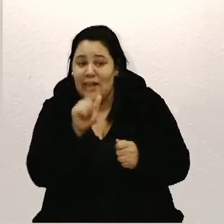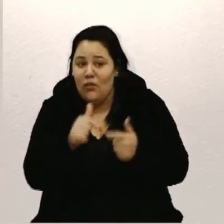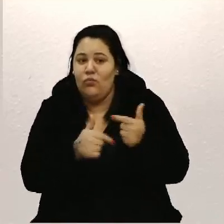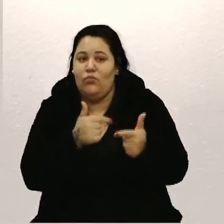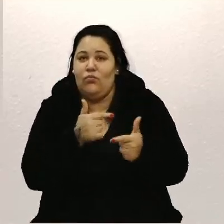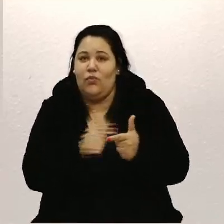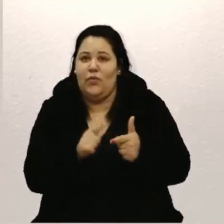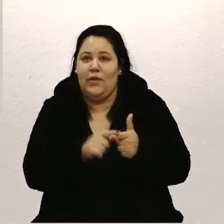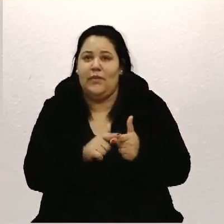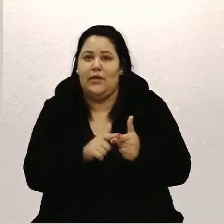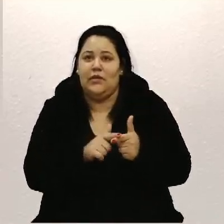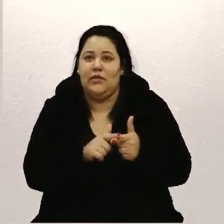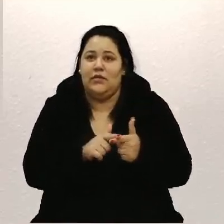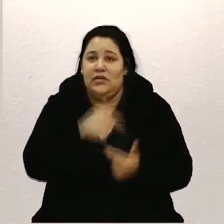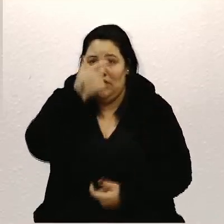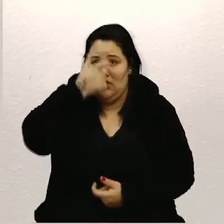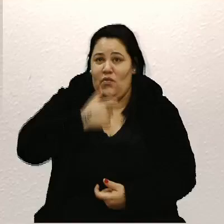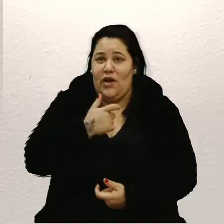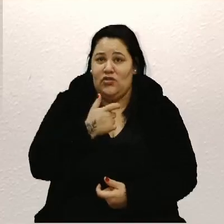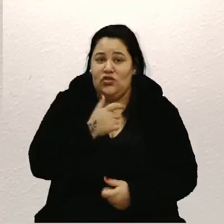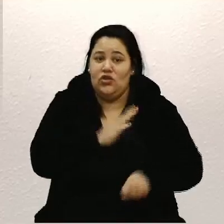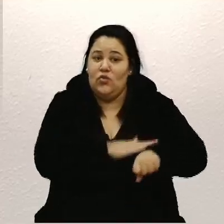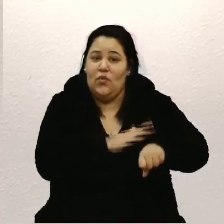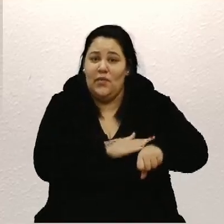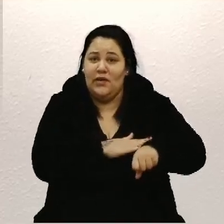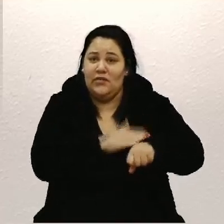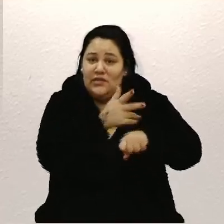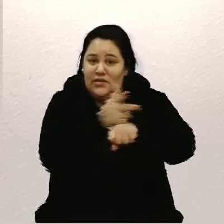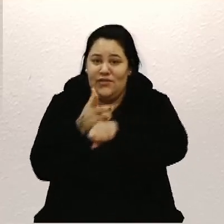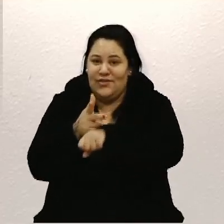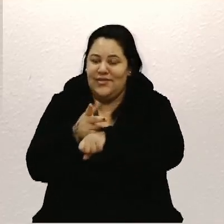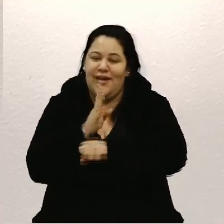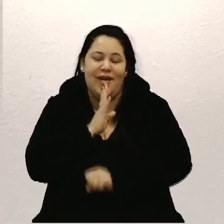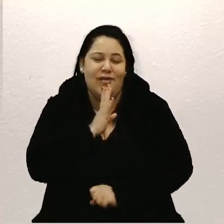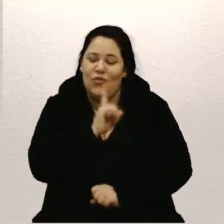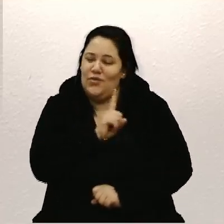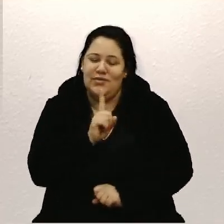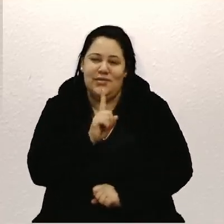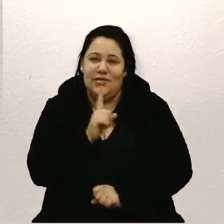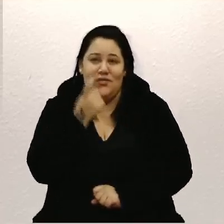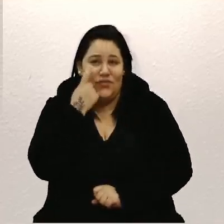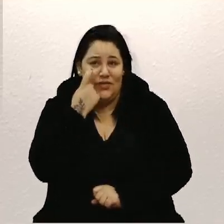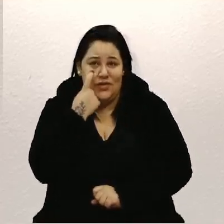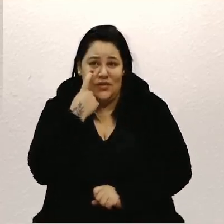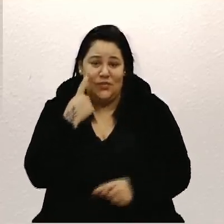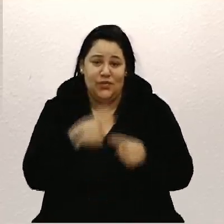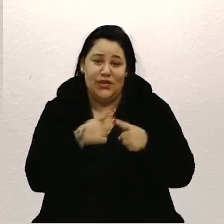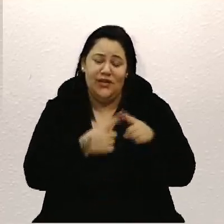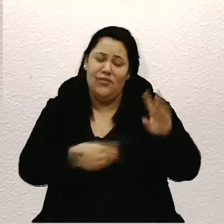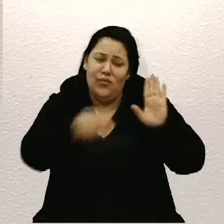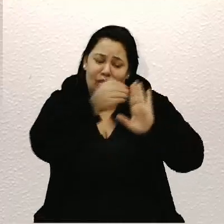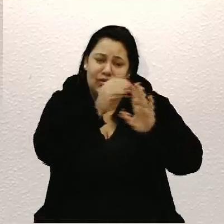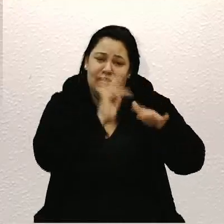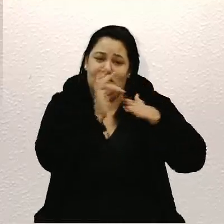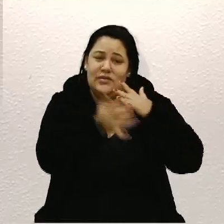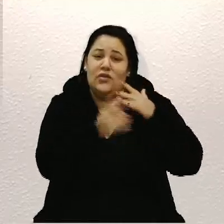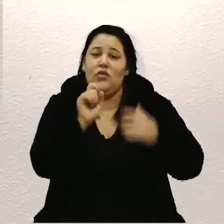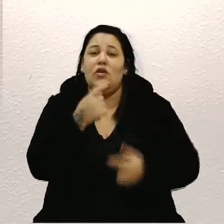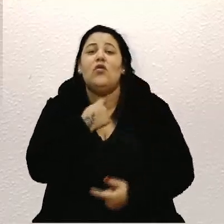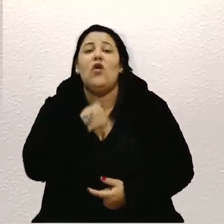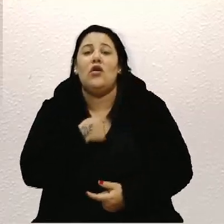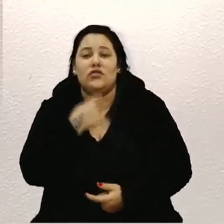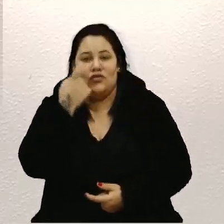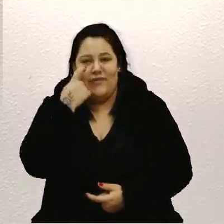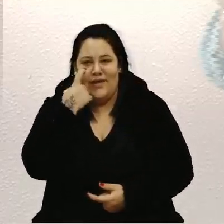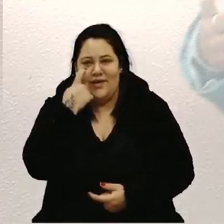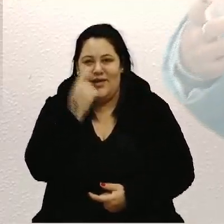nesse momento, esses vídeos que eu não tinha conhecimento, porque eu realmente tento me abastecer nas minhas redes daquilo que eu gosto de ver, e